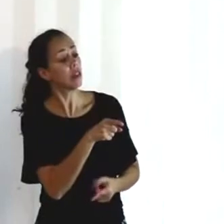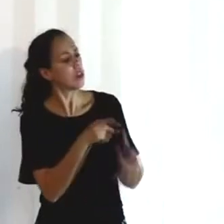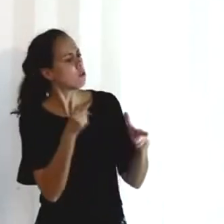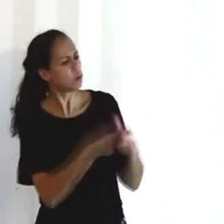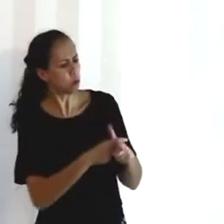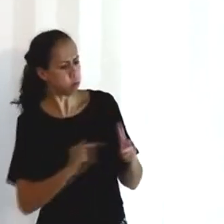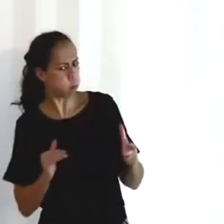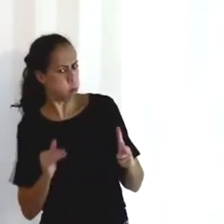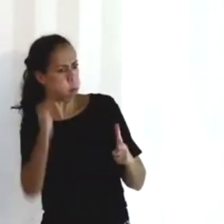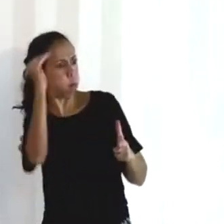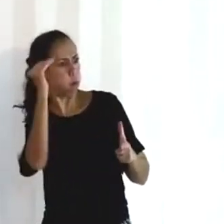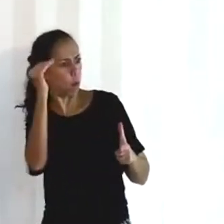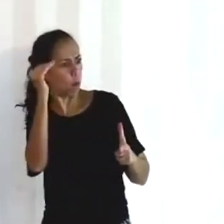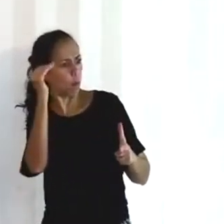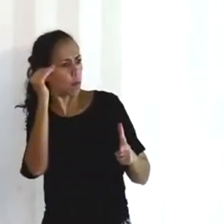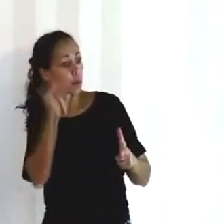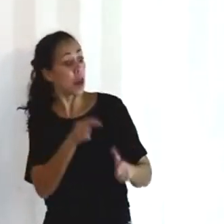expressão,